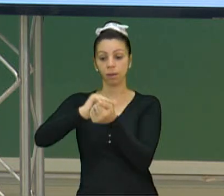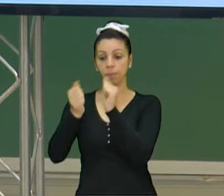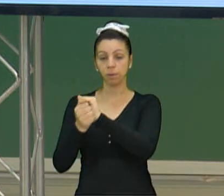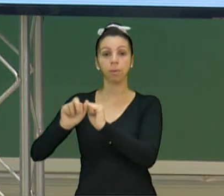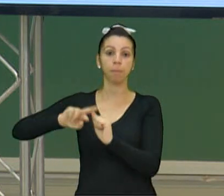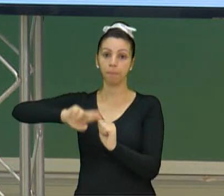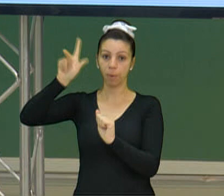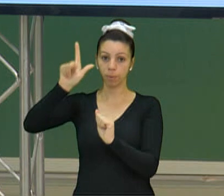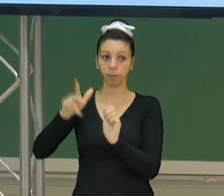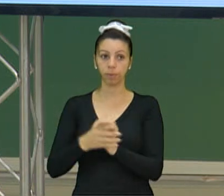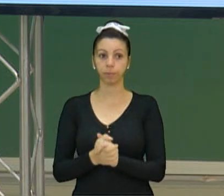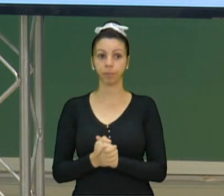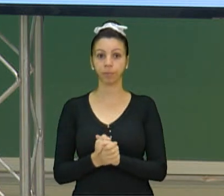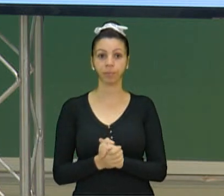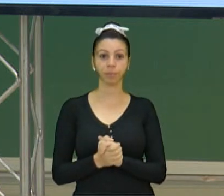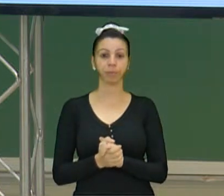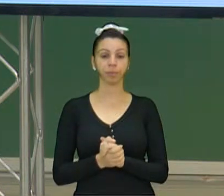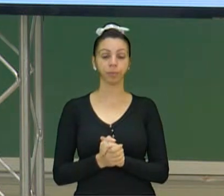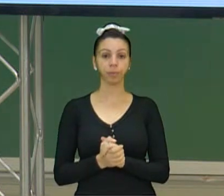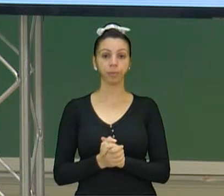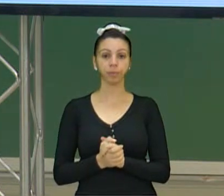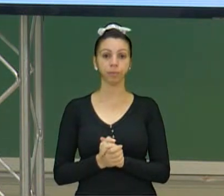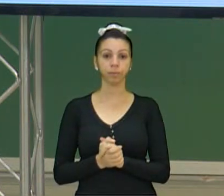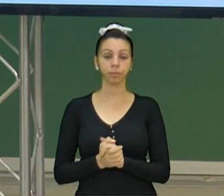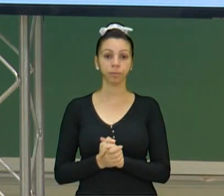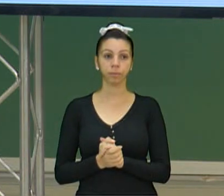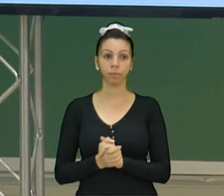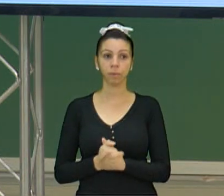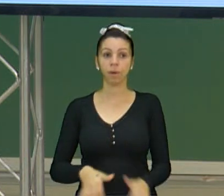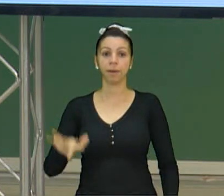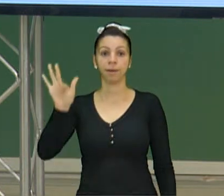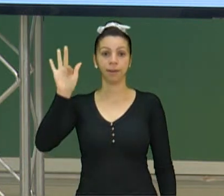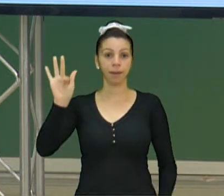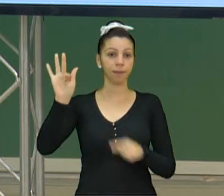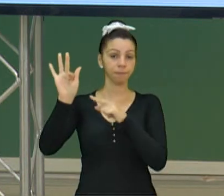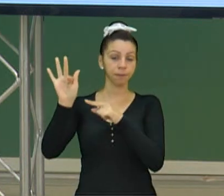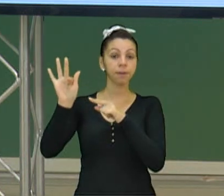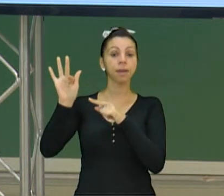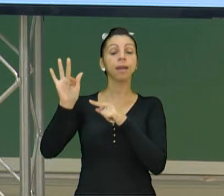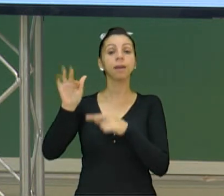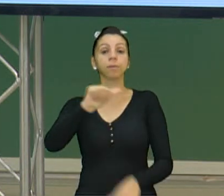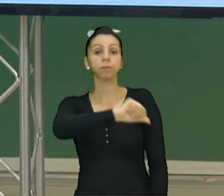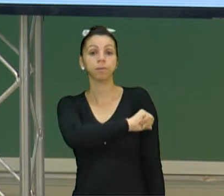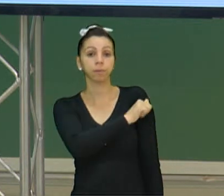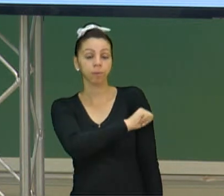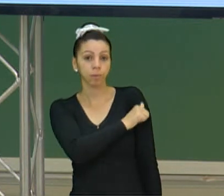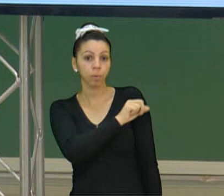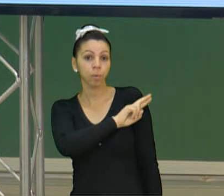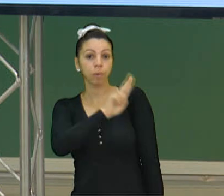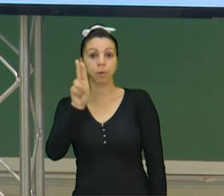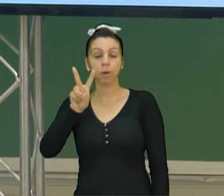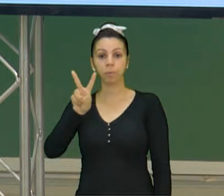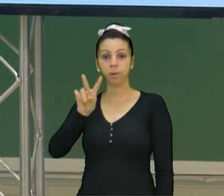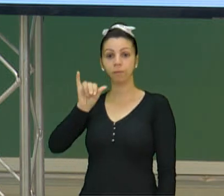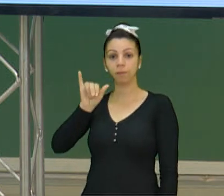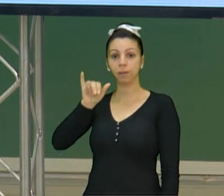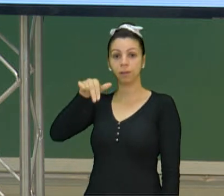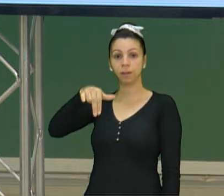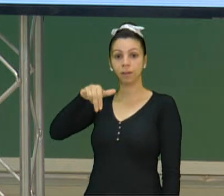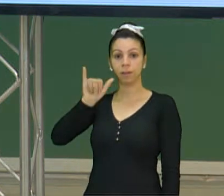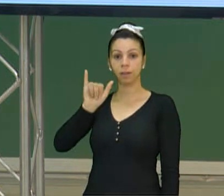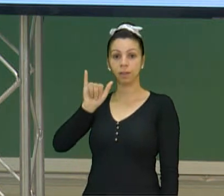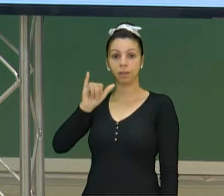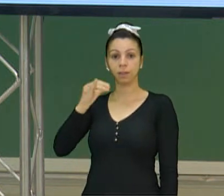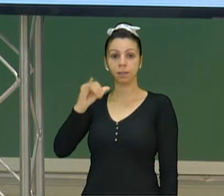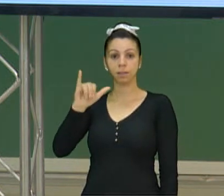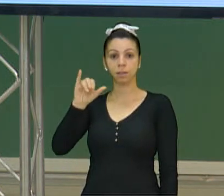aqui é o do Rio de Janeiro, né? Da letra F aqui. Esse daqui que foi um mascote cujo nome é Vinícius. O nome dele,